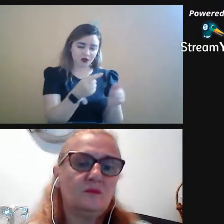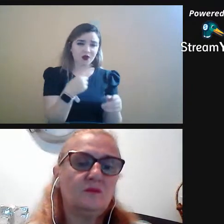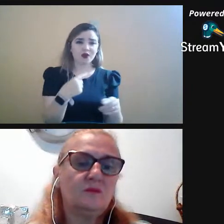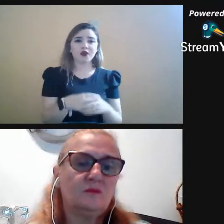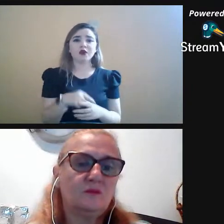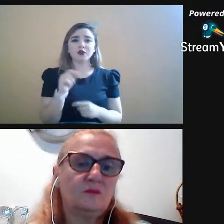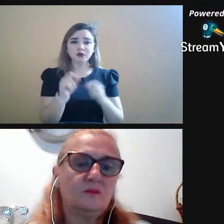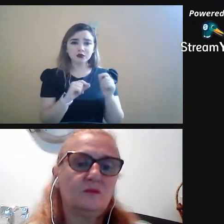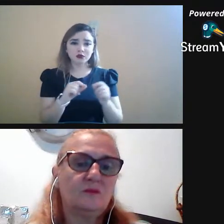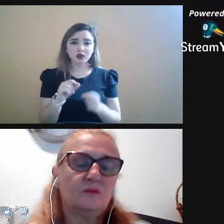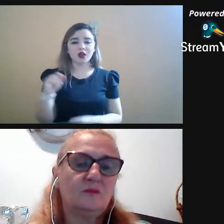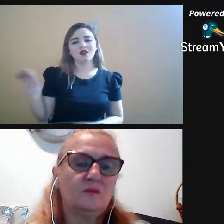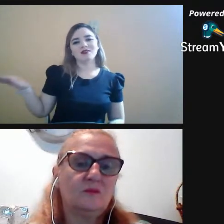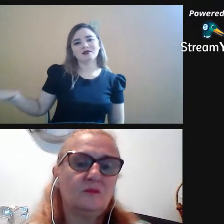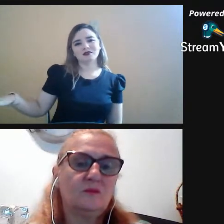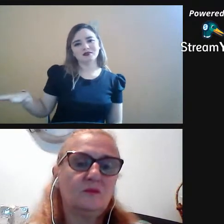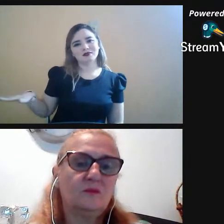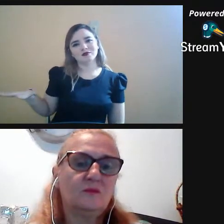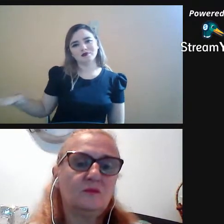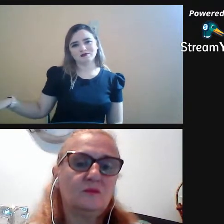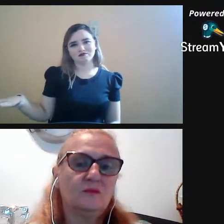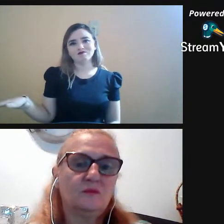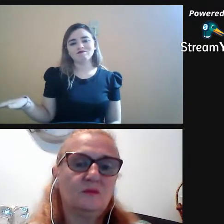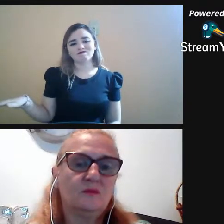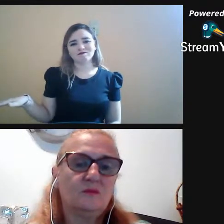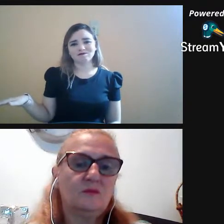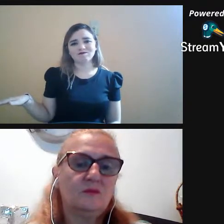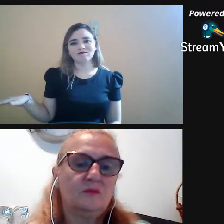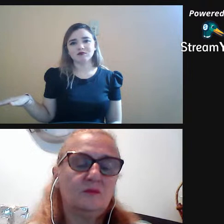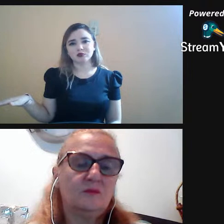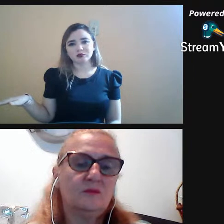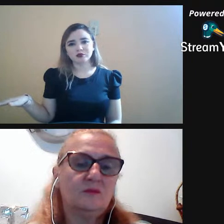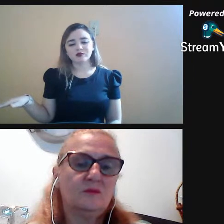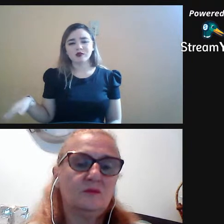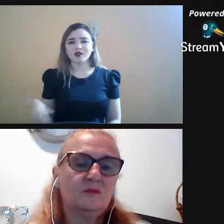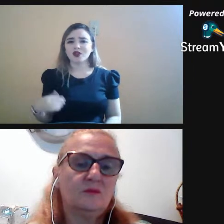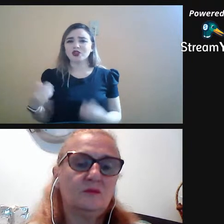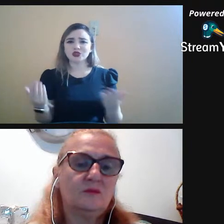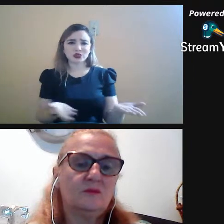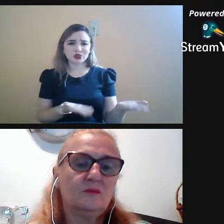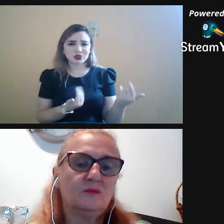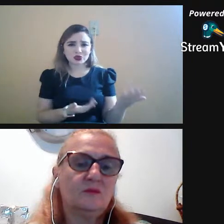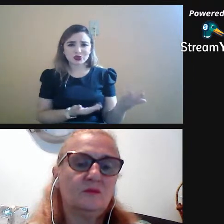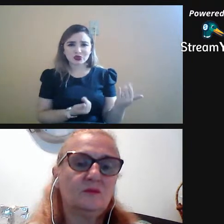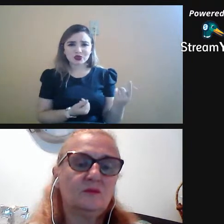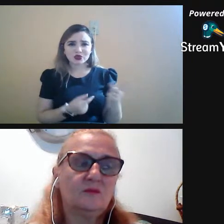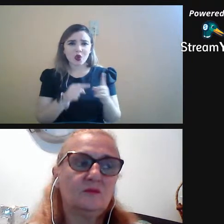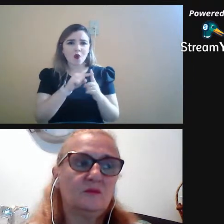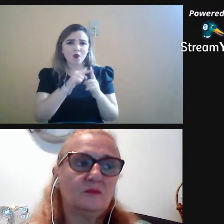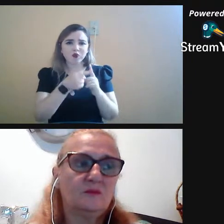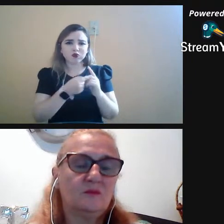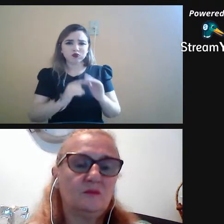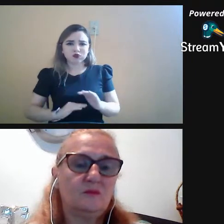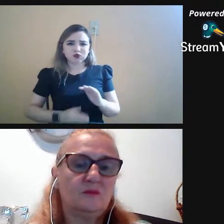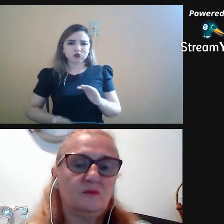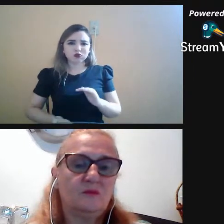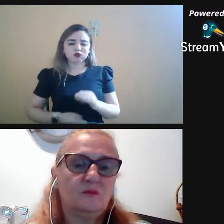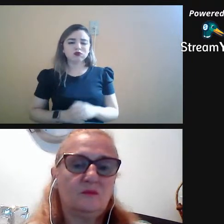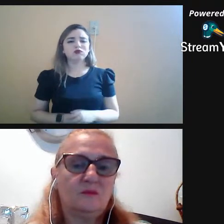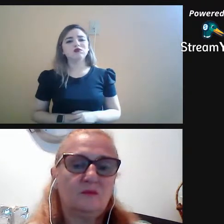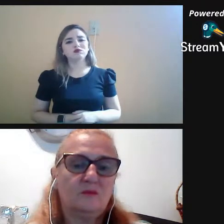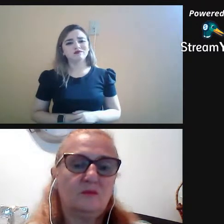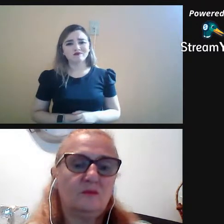de crianças, a quantidade de jovens grávidas